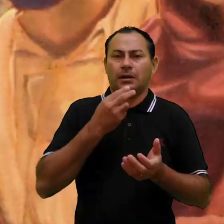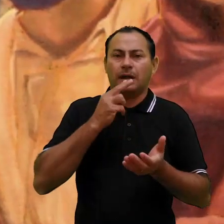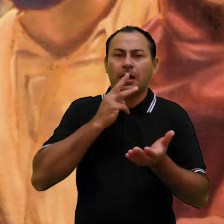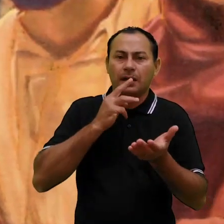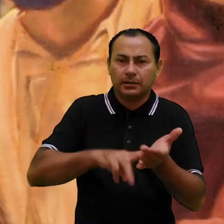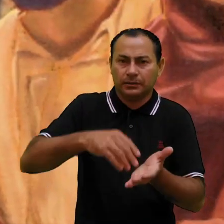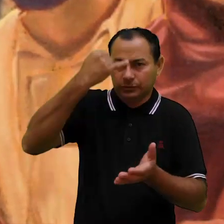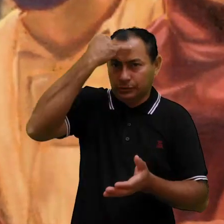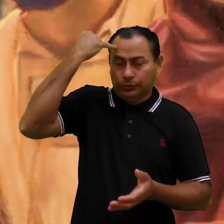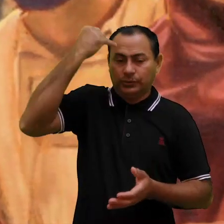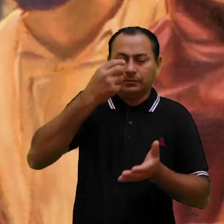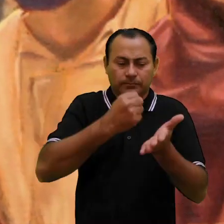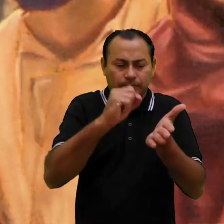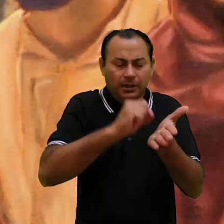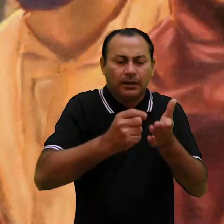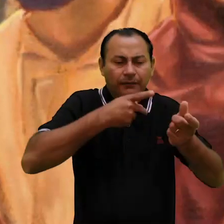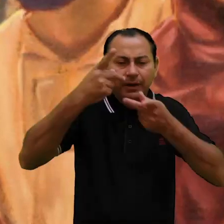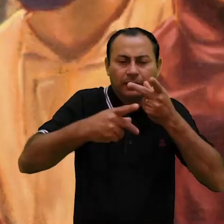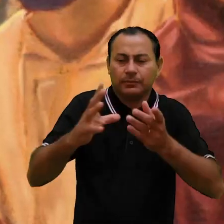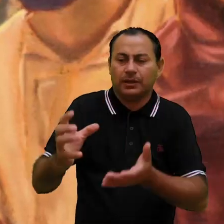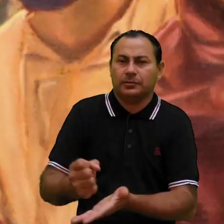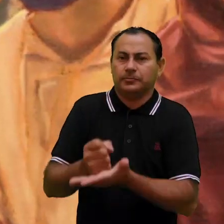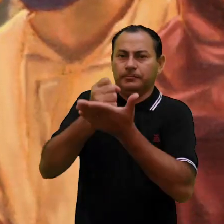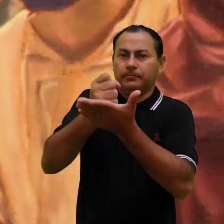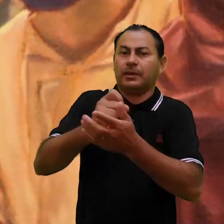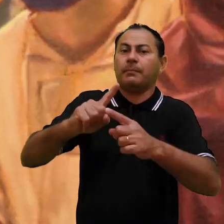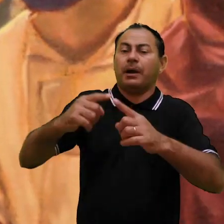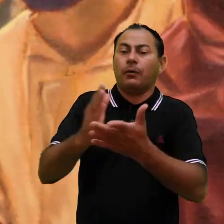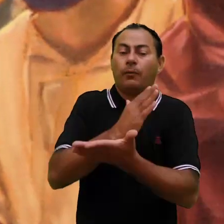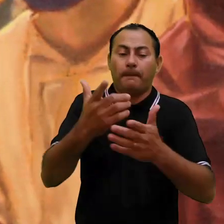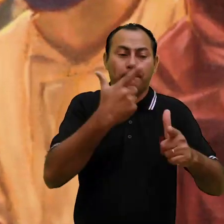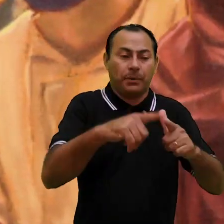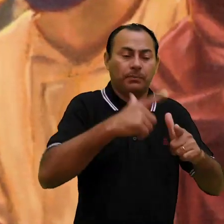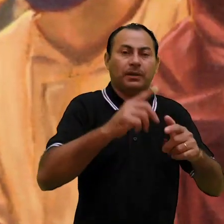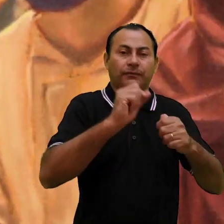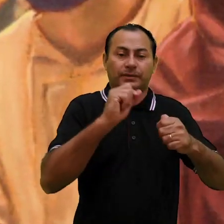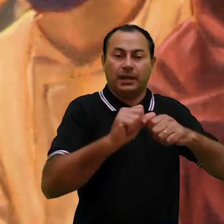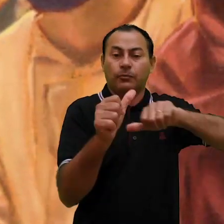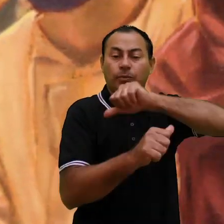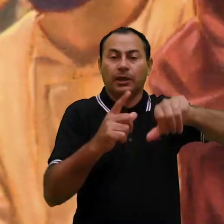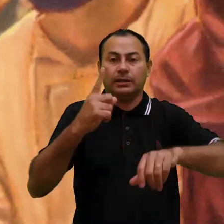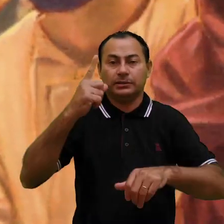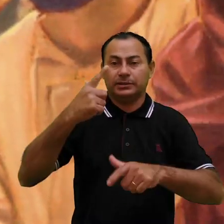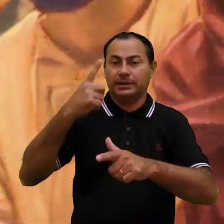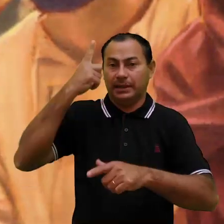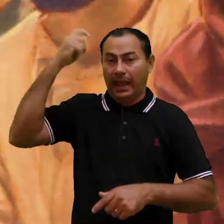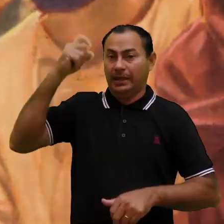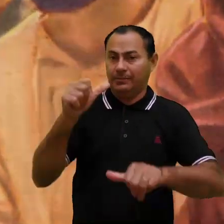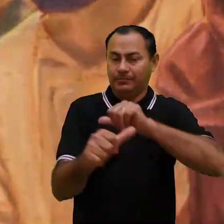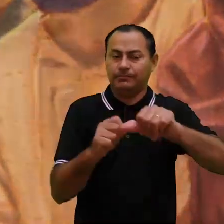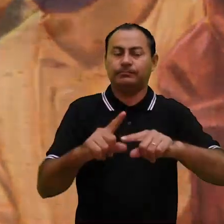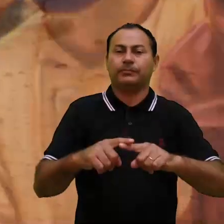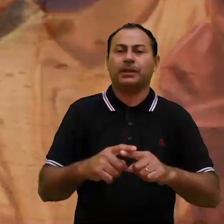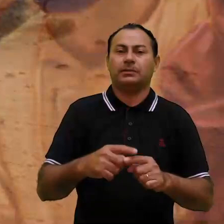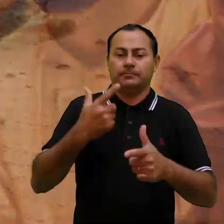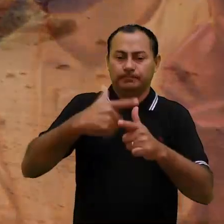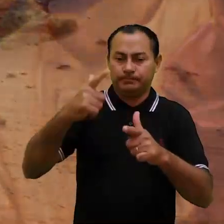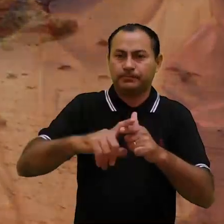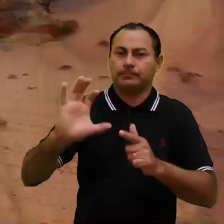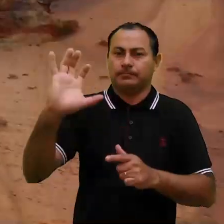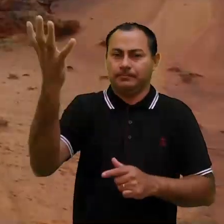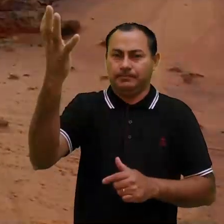epístola era escrever um tratado sobre a salvação, mas alguns problemas o fizeram mudar de ideia. Esses